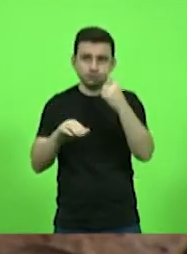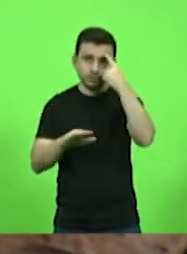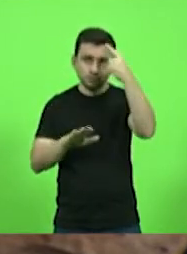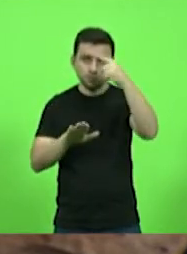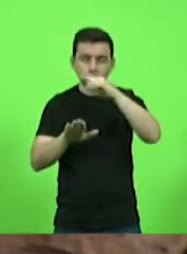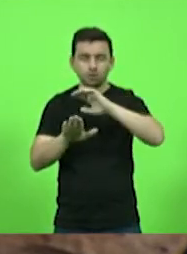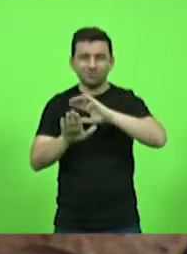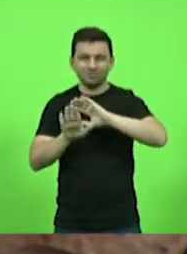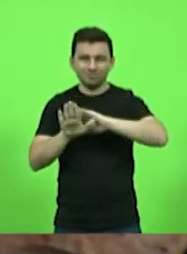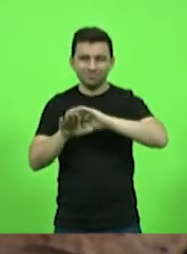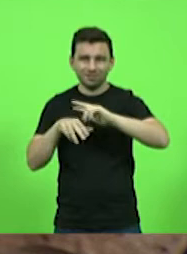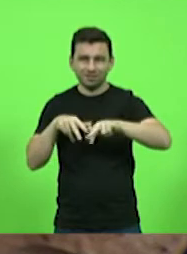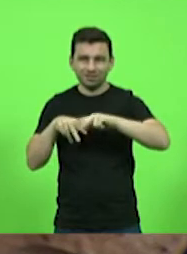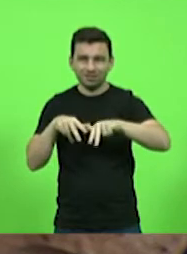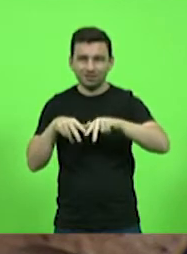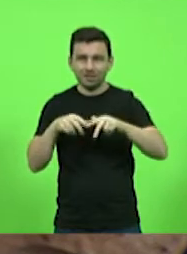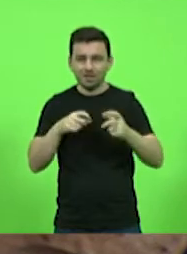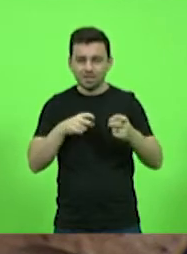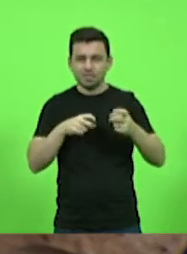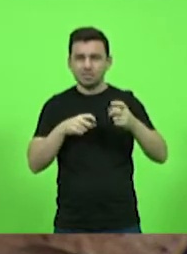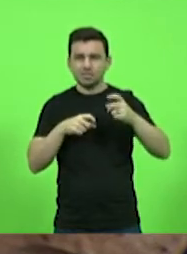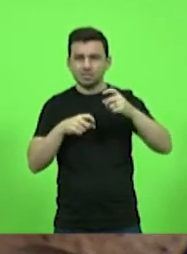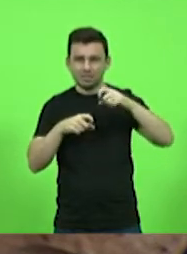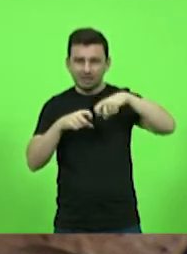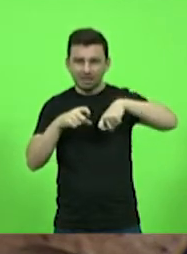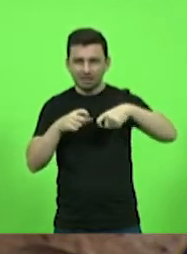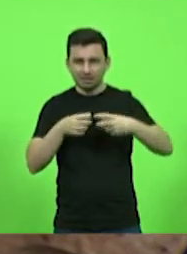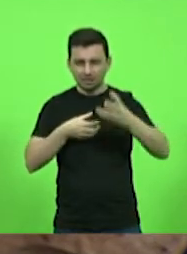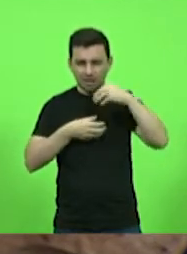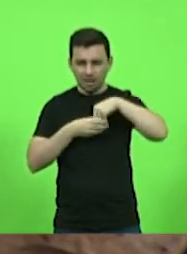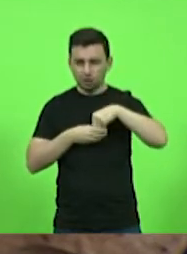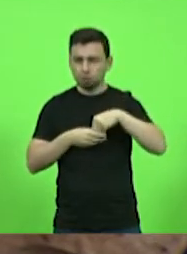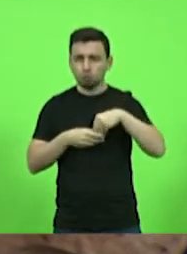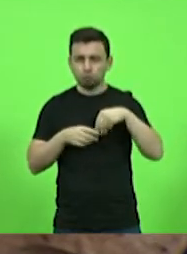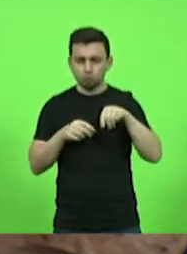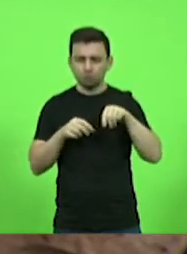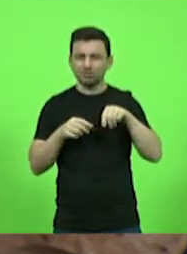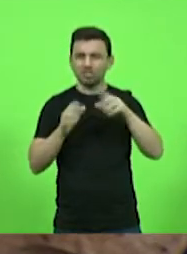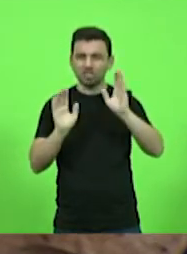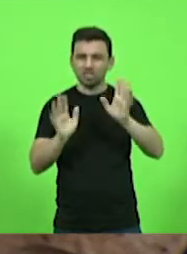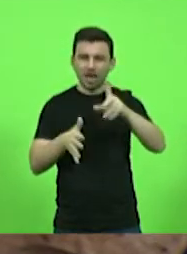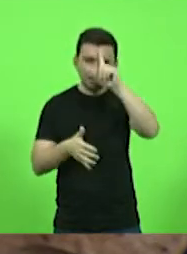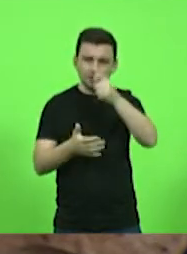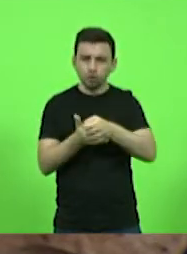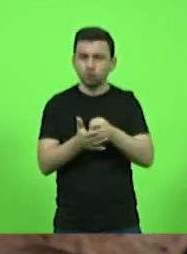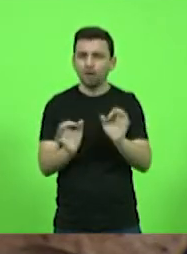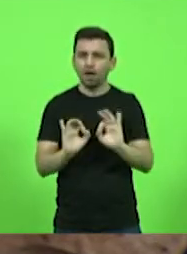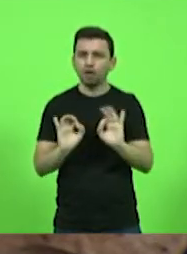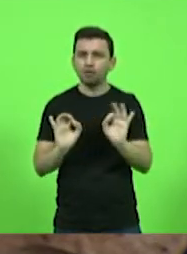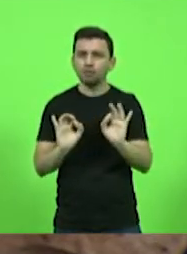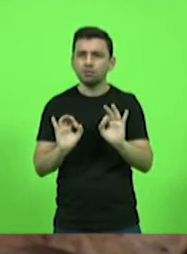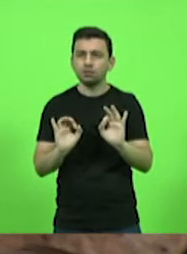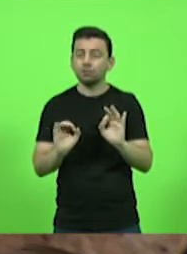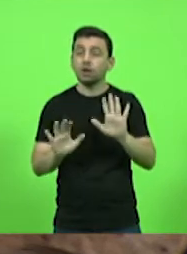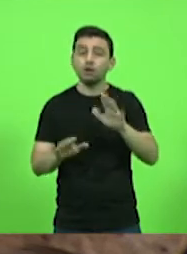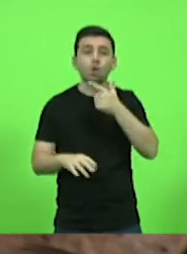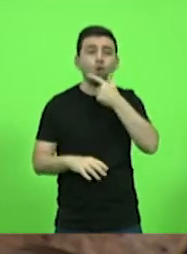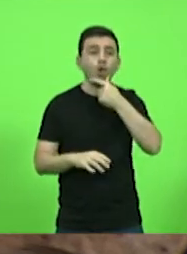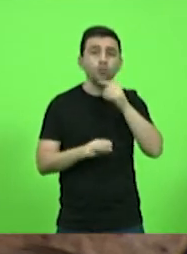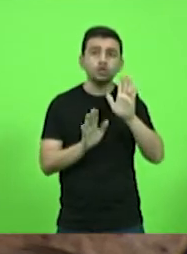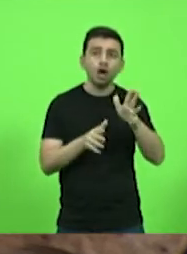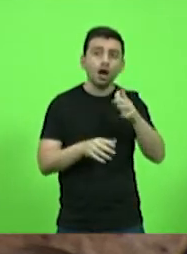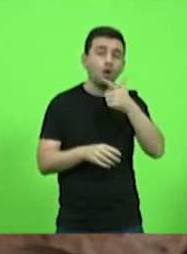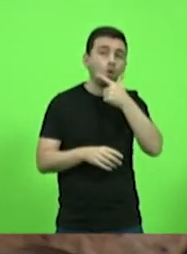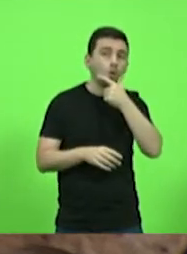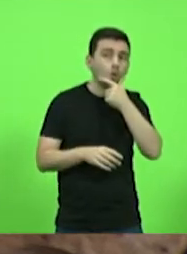que a sexualidade não está definida, sendo que o homem já nasce com o seu sexo